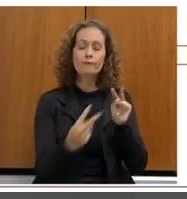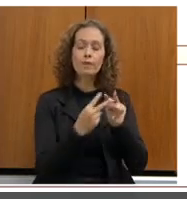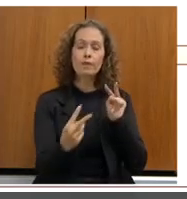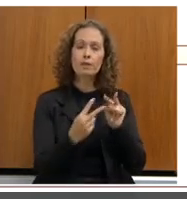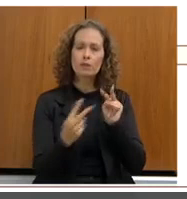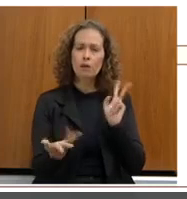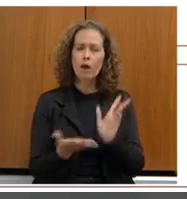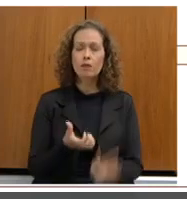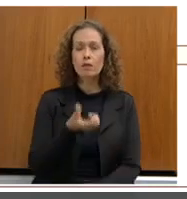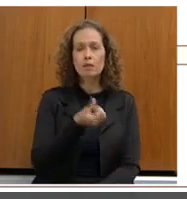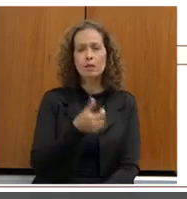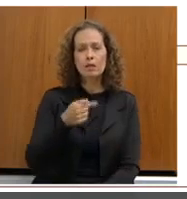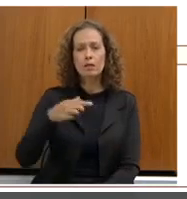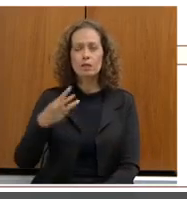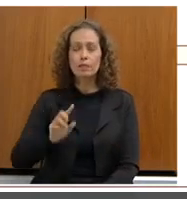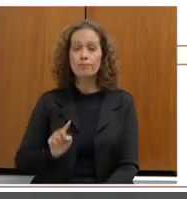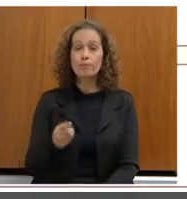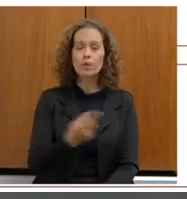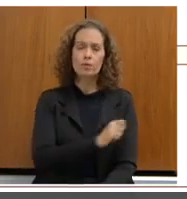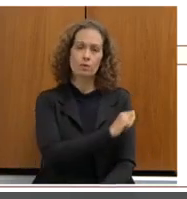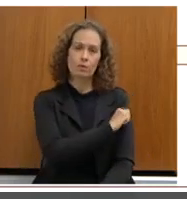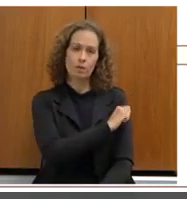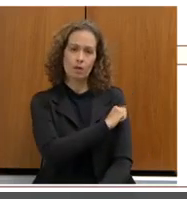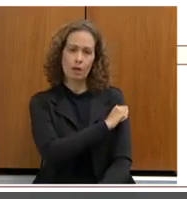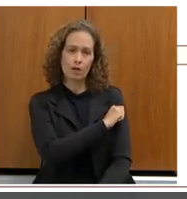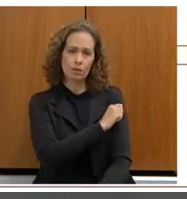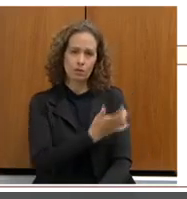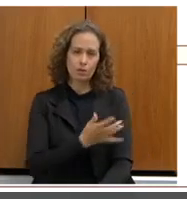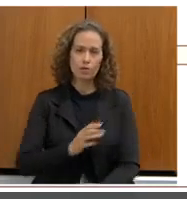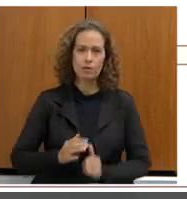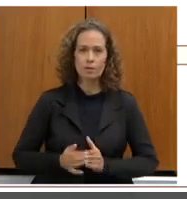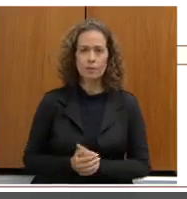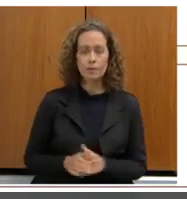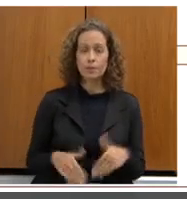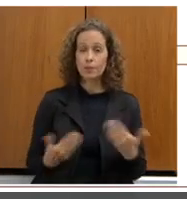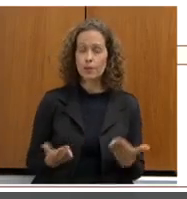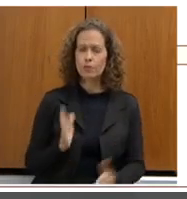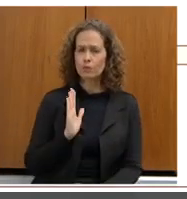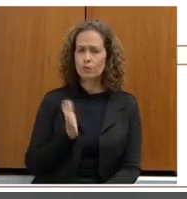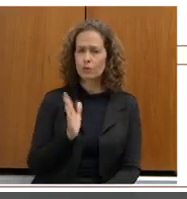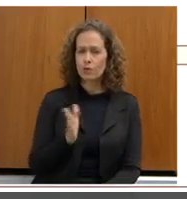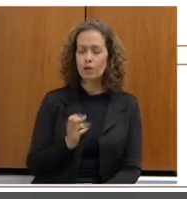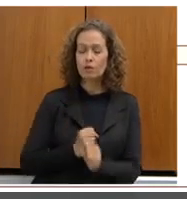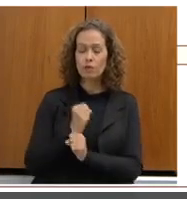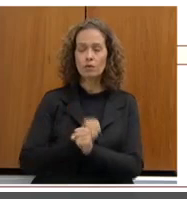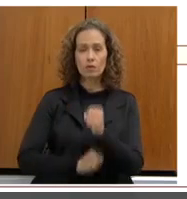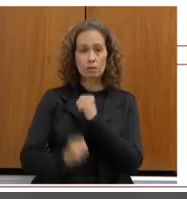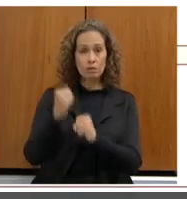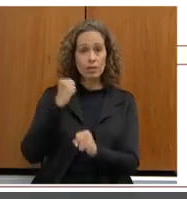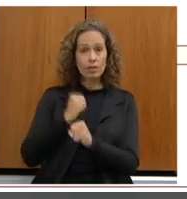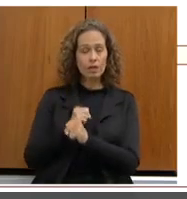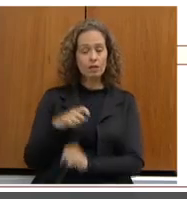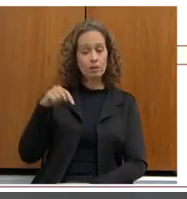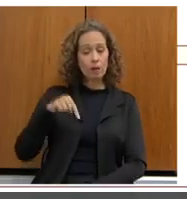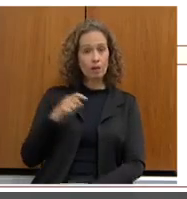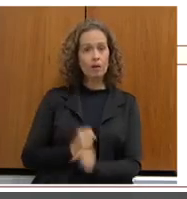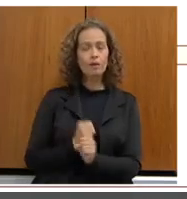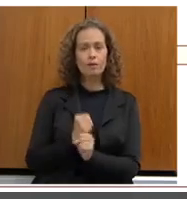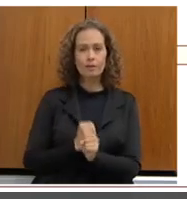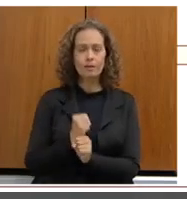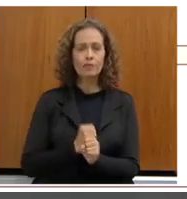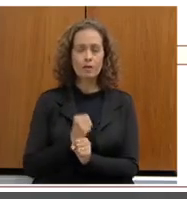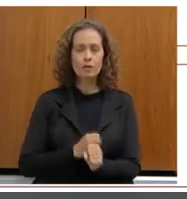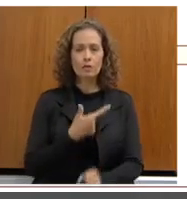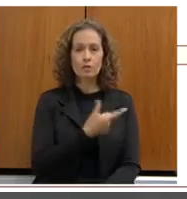173 mil alunos né na verdade ele já foi do ano passado para este ano duas